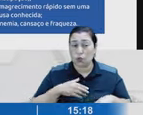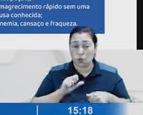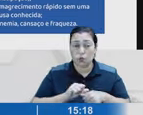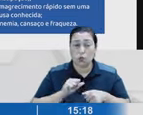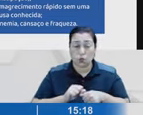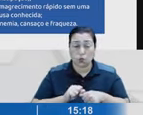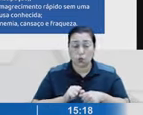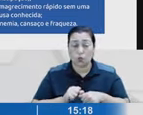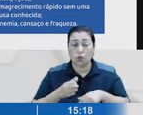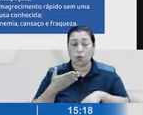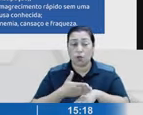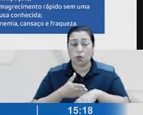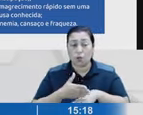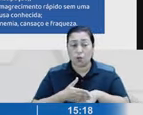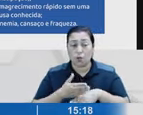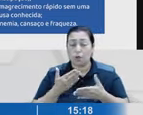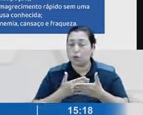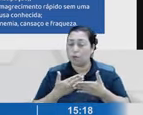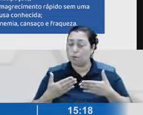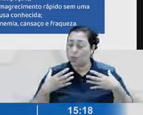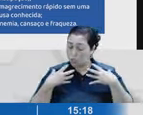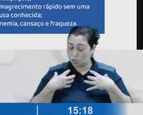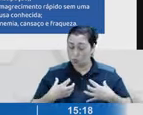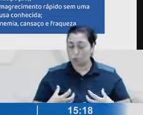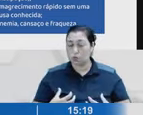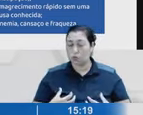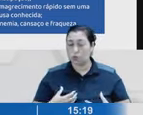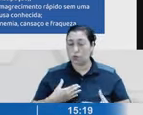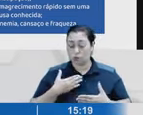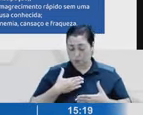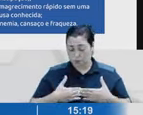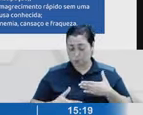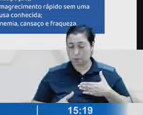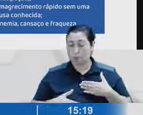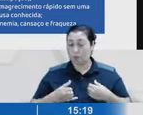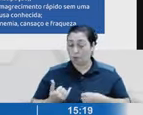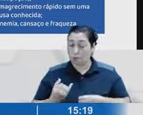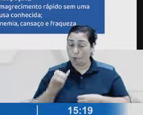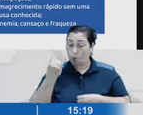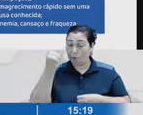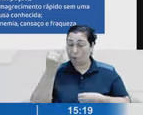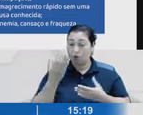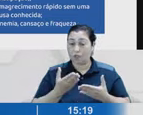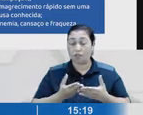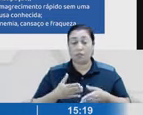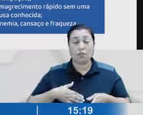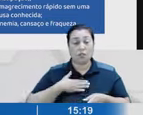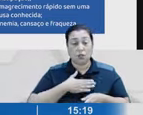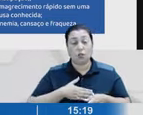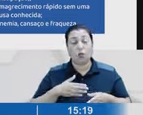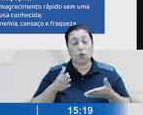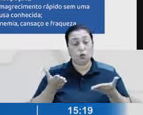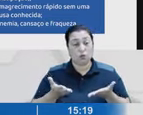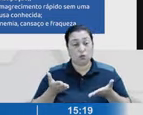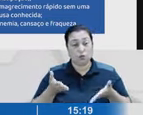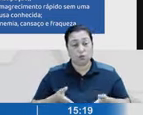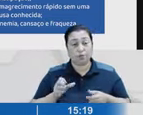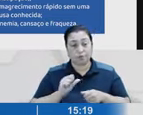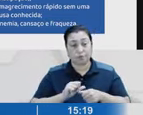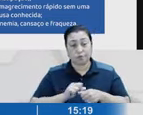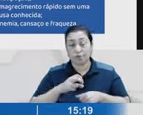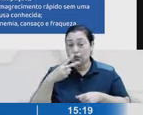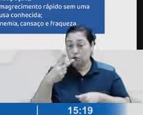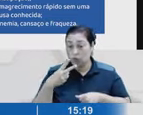1 ou 2 quilos naquele dia, faz um detox, fica com a barriga tanquinho, sabe? O paciente gosta até, né? Eu já fiz